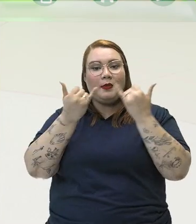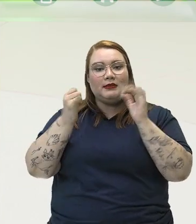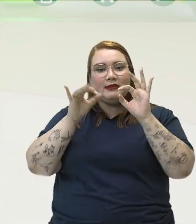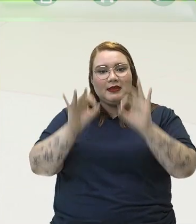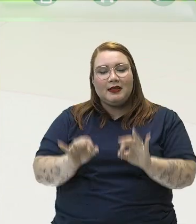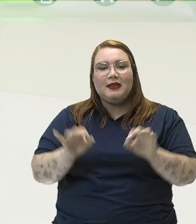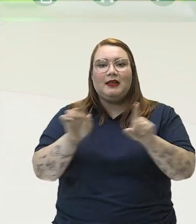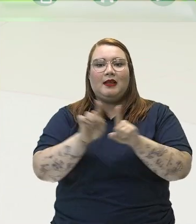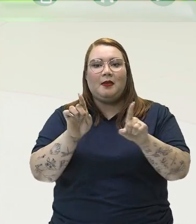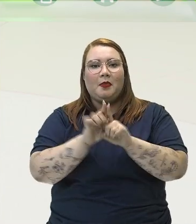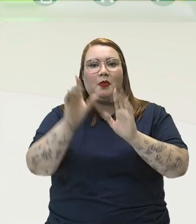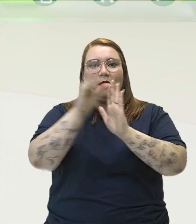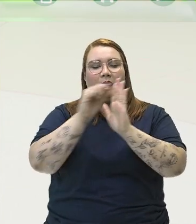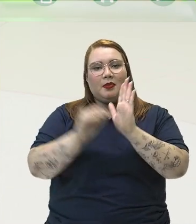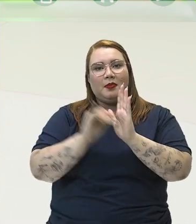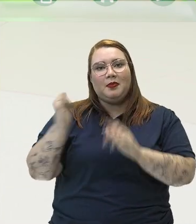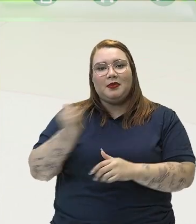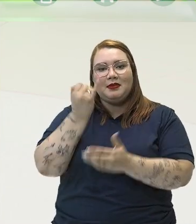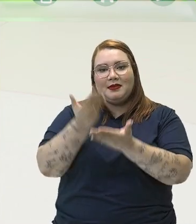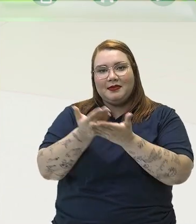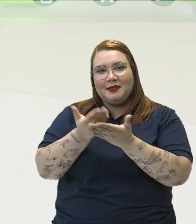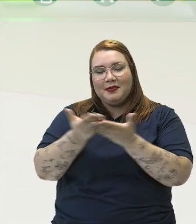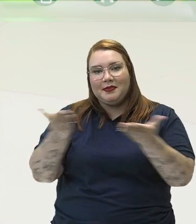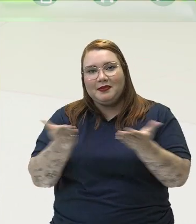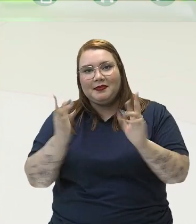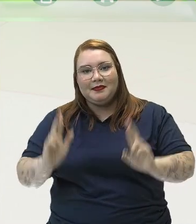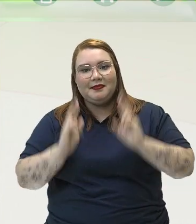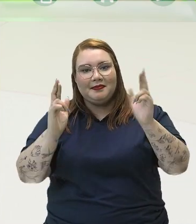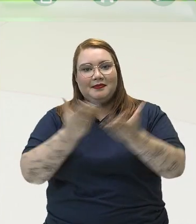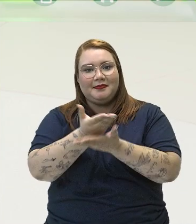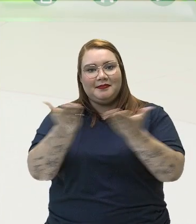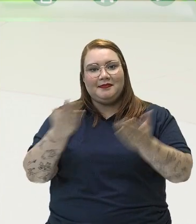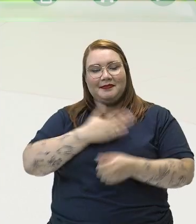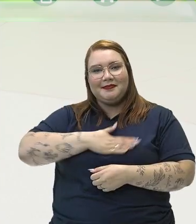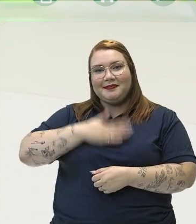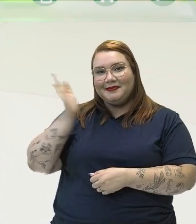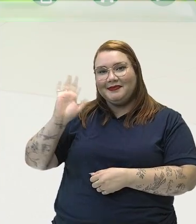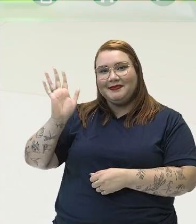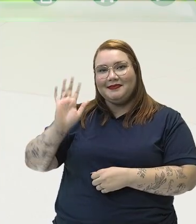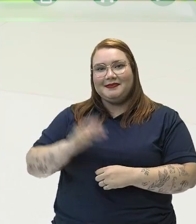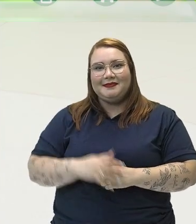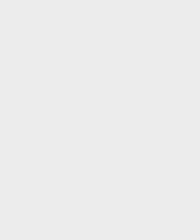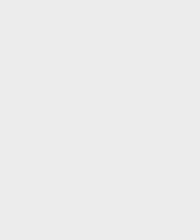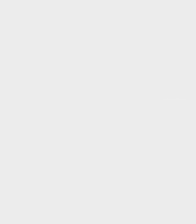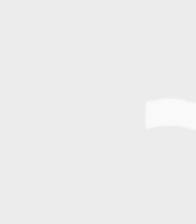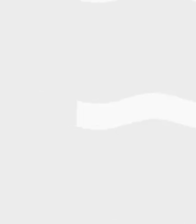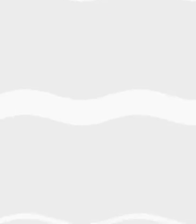coisas muito importantes na aula de hoje. Espero que vocês tenham gostado e até a próxima.